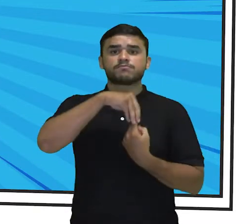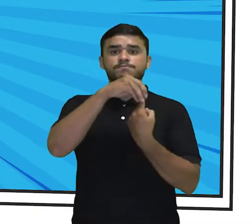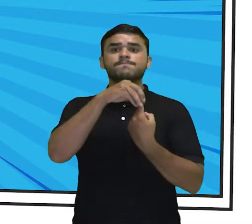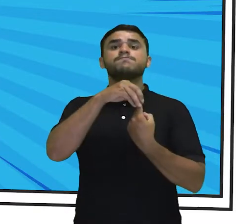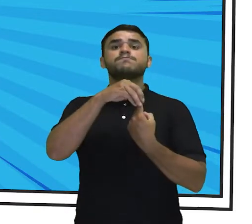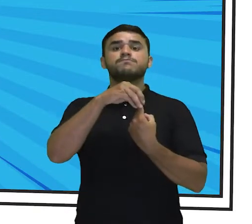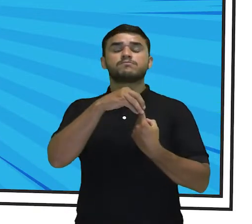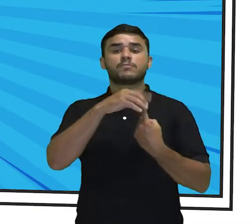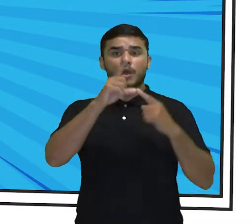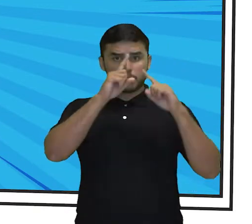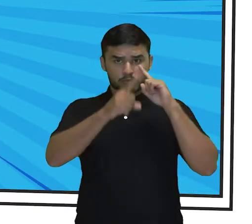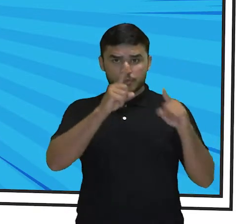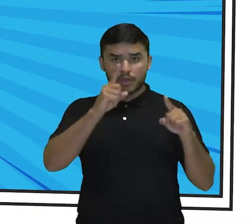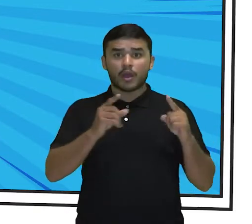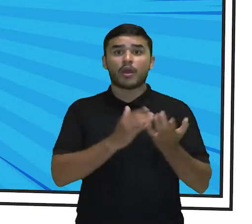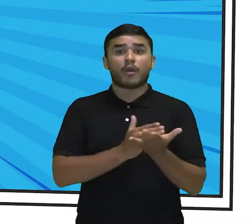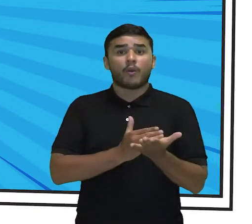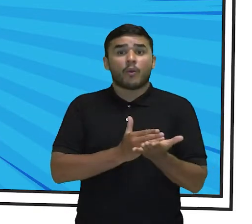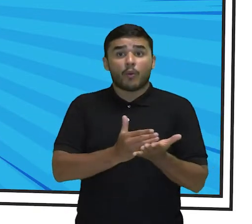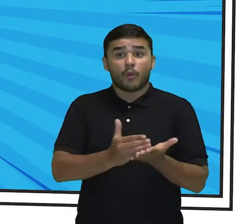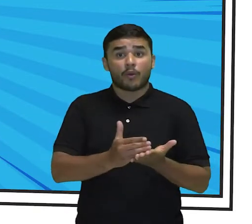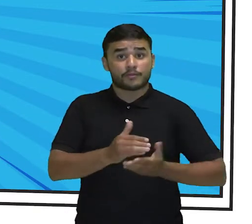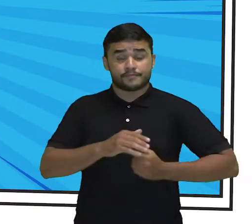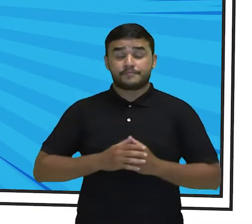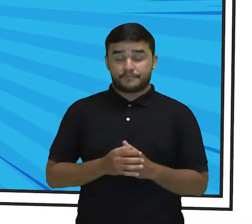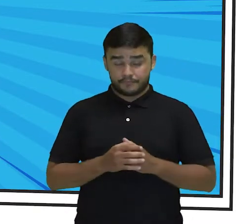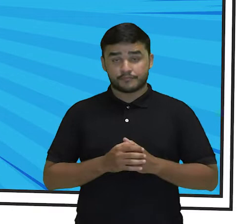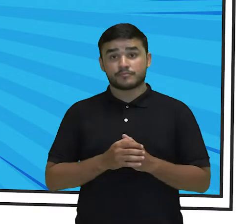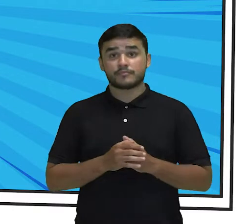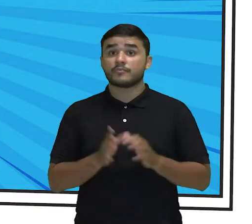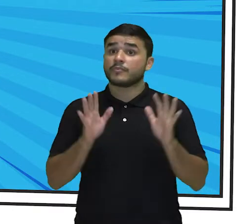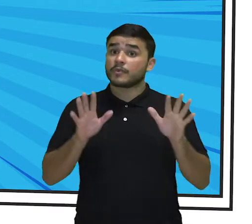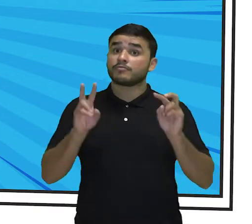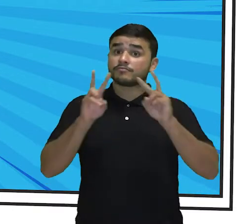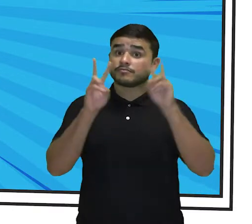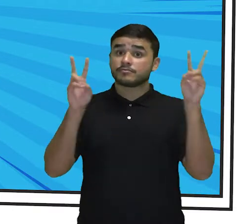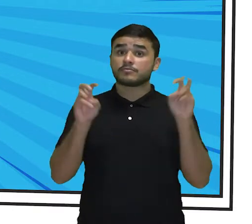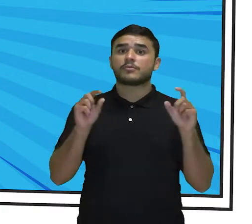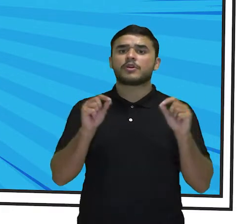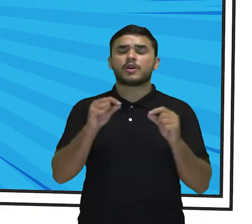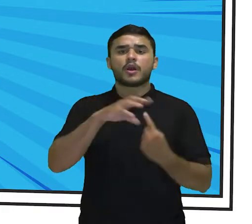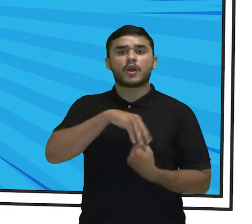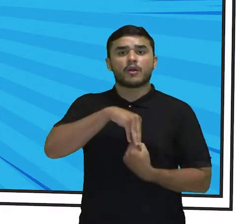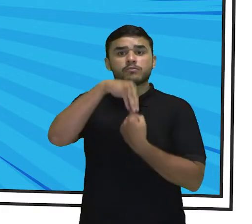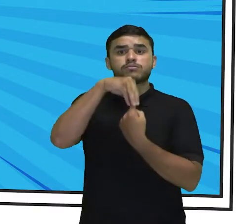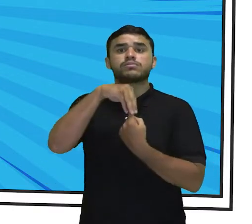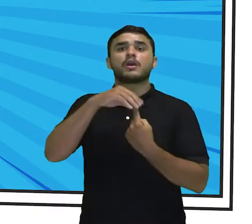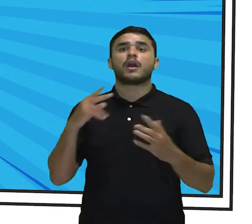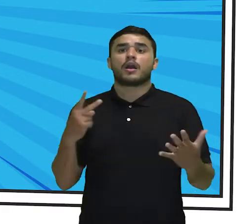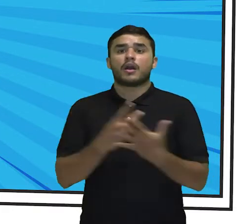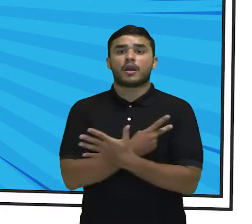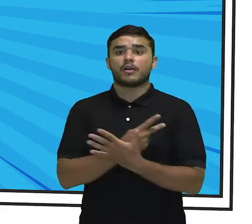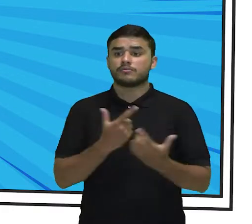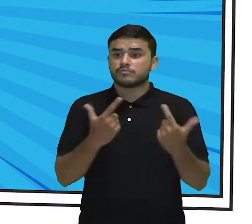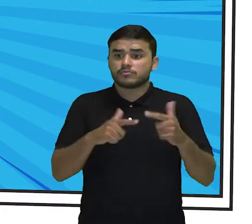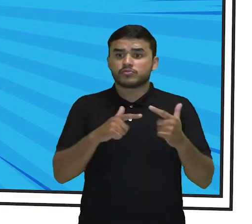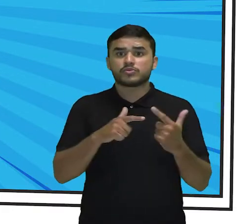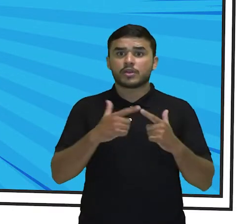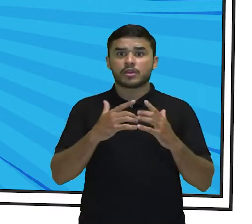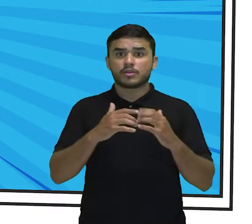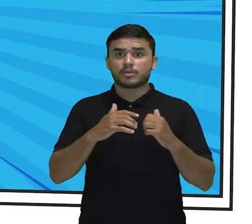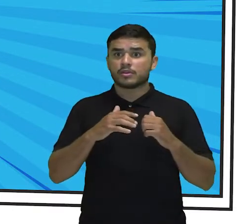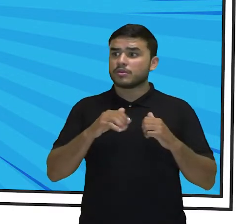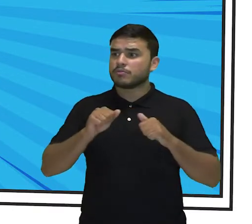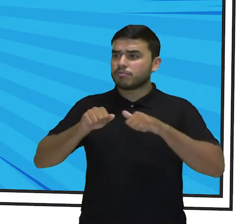existir. E aí, neste caso, você vai ver que esse centralismo acaba com a descentralização, acaba